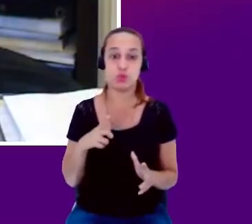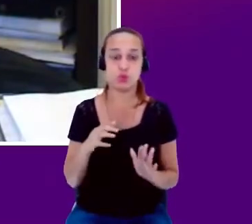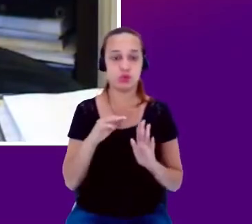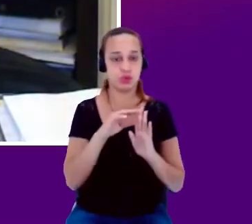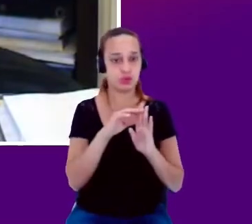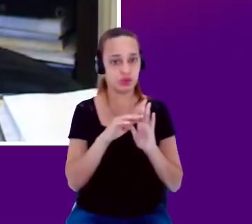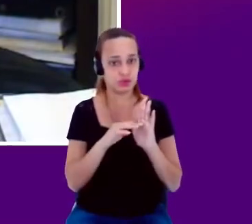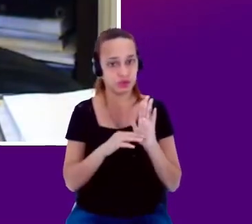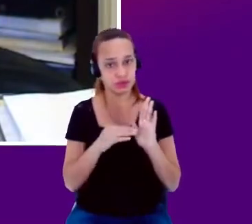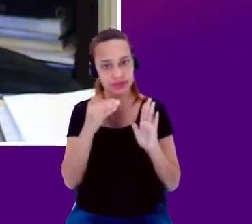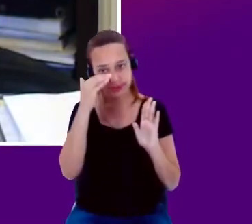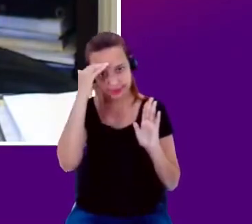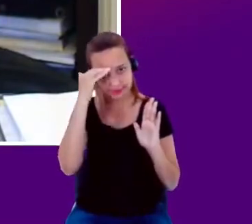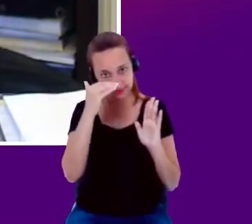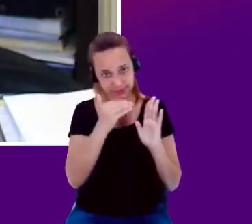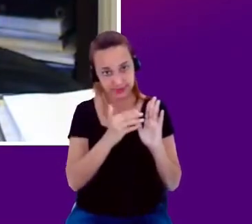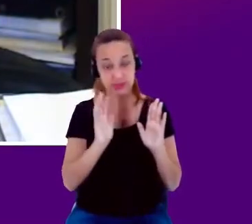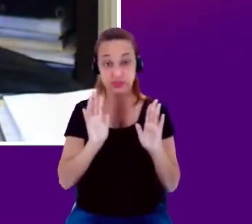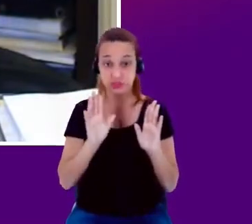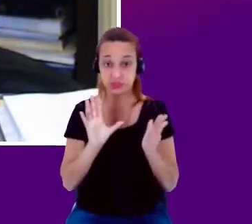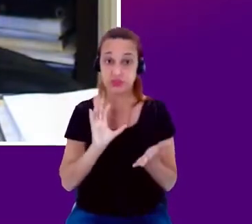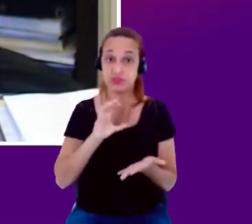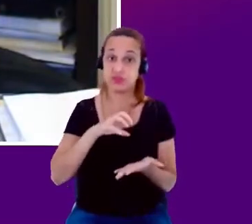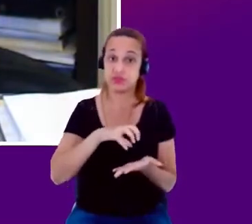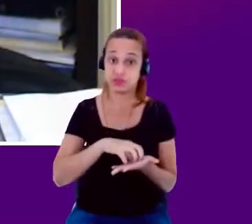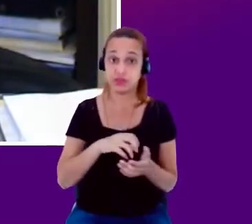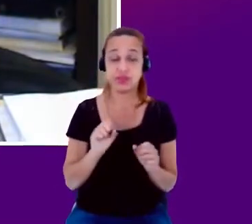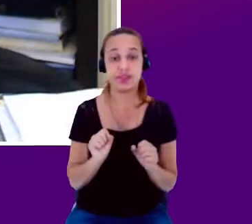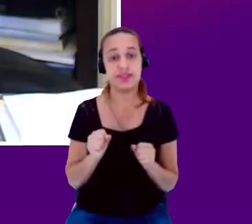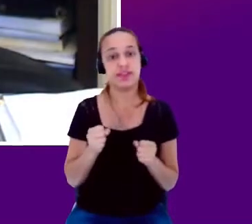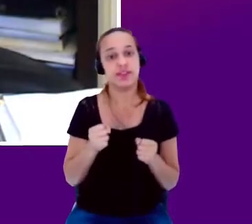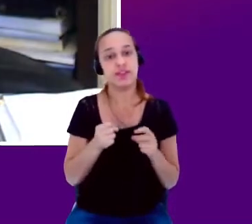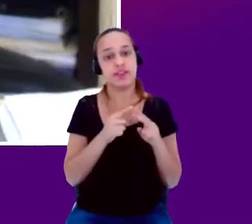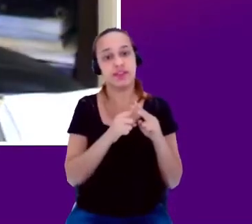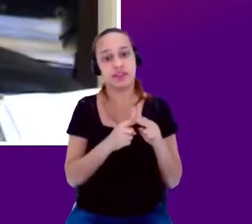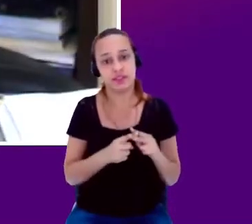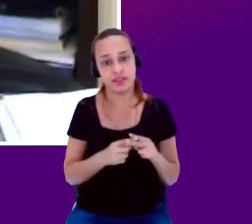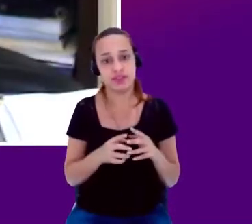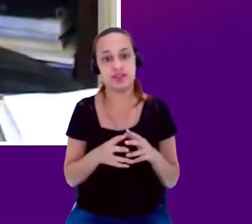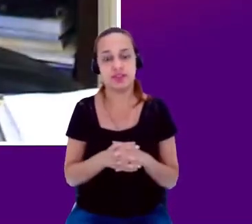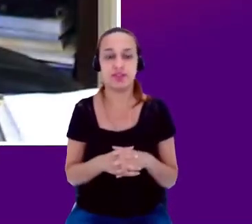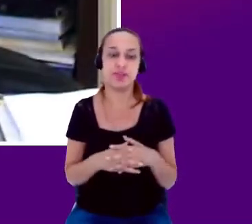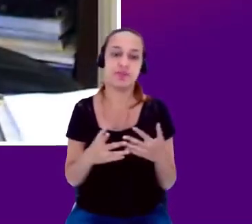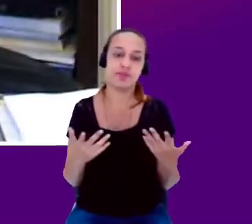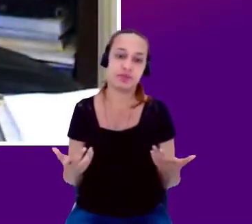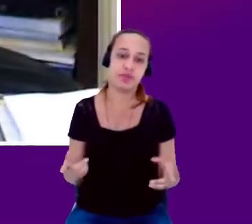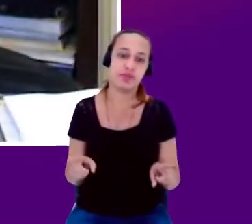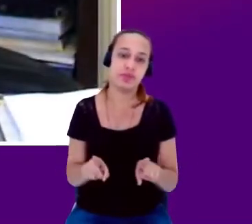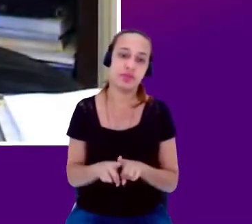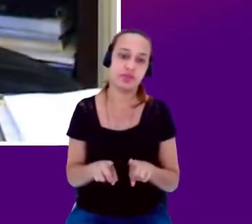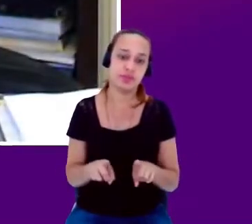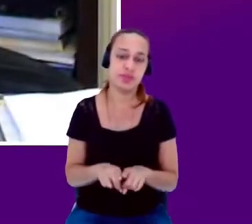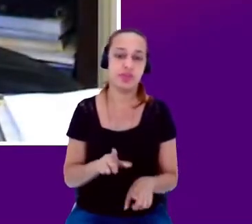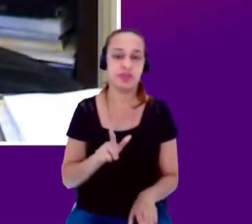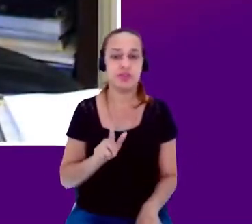regulatórias já desse setor tão intensamente regulado e, ao mesmo tempo, atendendo aos preceitos da